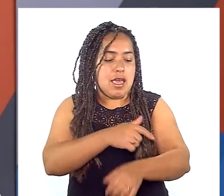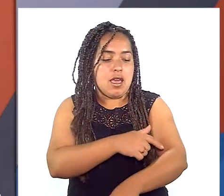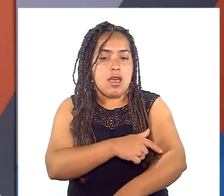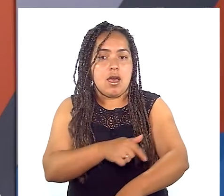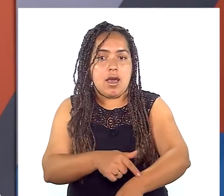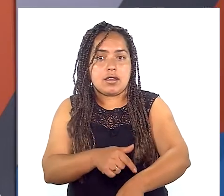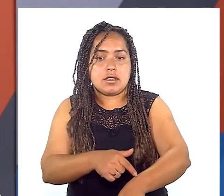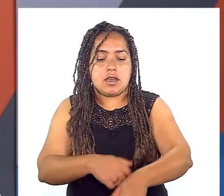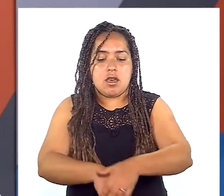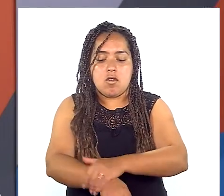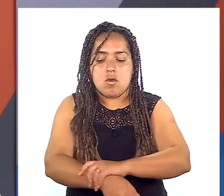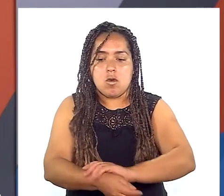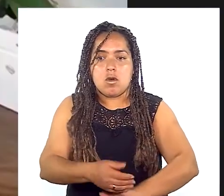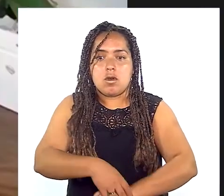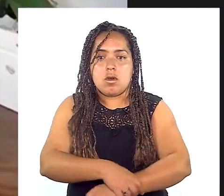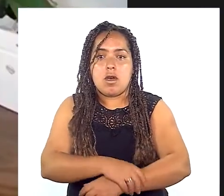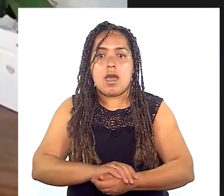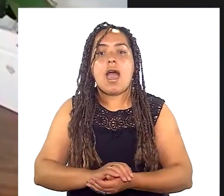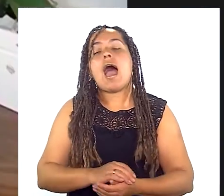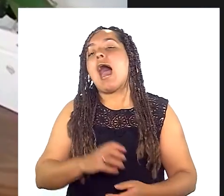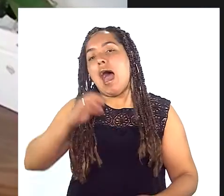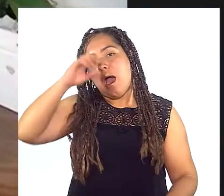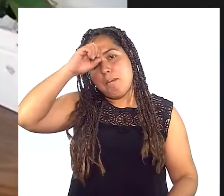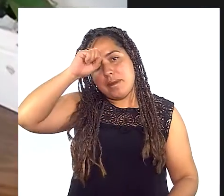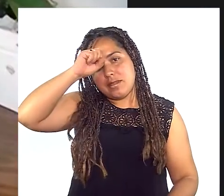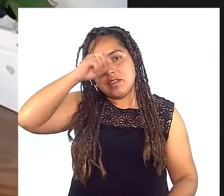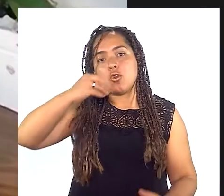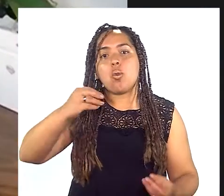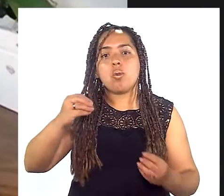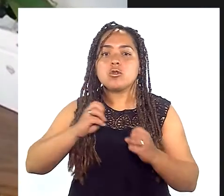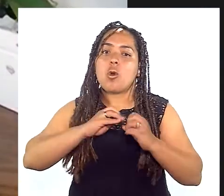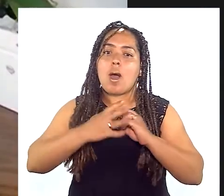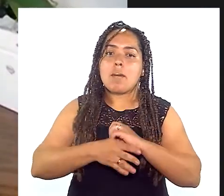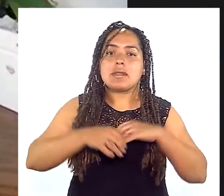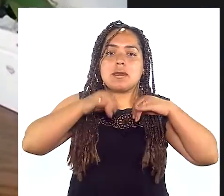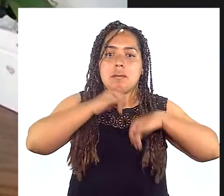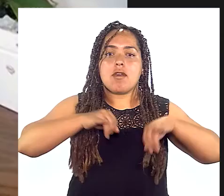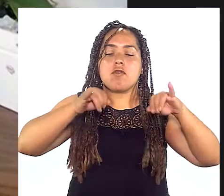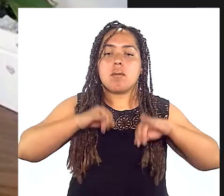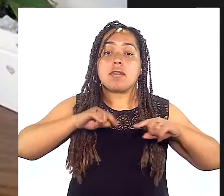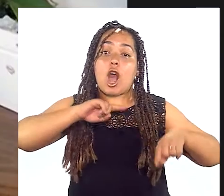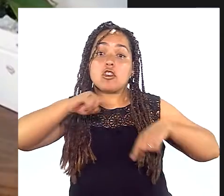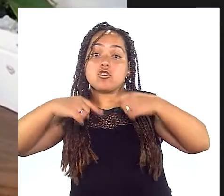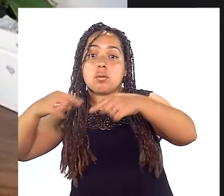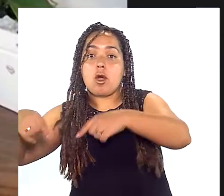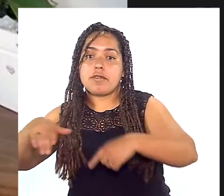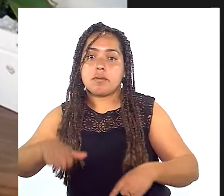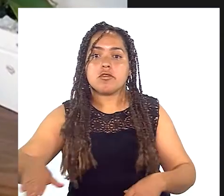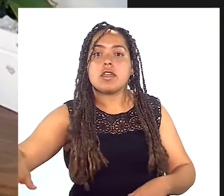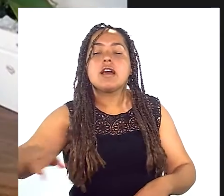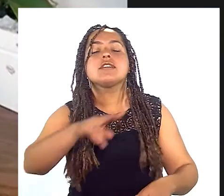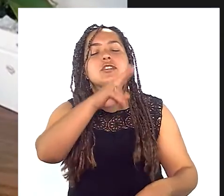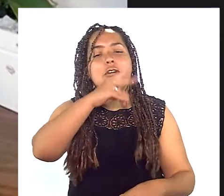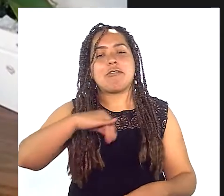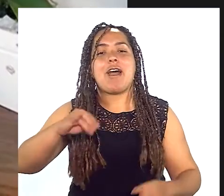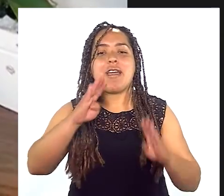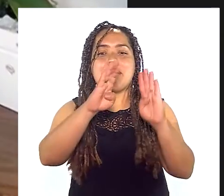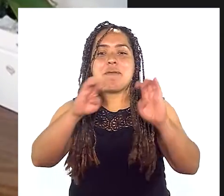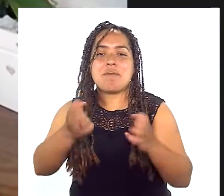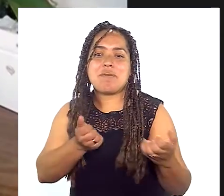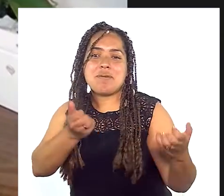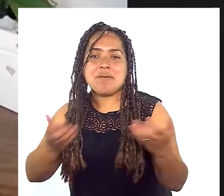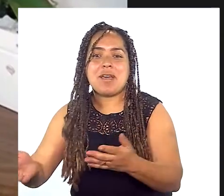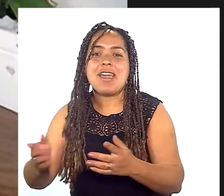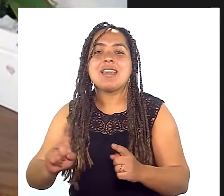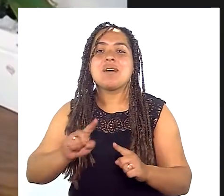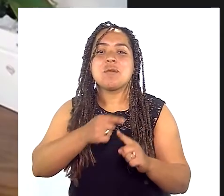os dedinhos, que tem que lavar até o punho. Então, elas aprenderam muito com essa pandemia, né? Nesse sentido. Então, eu acho que as